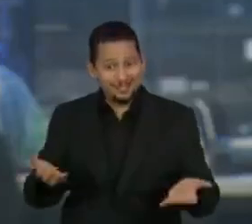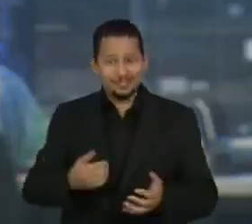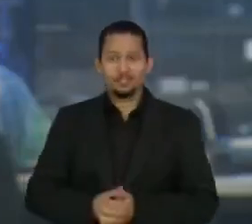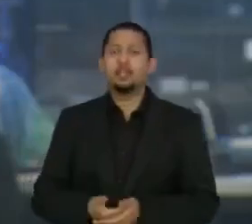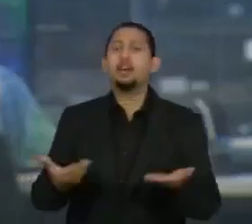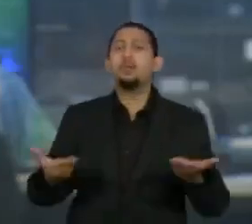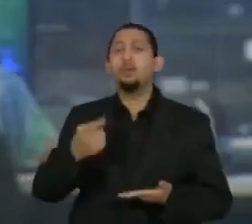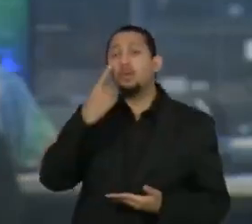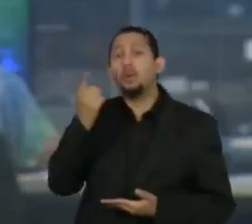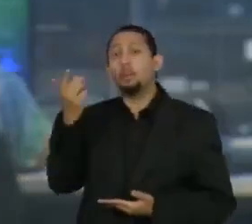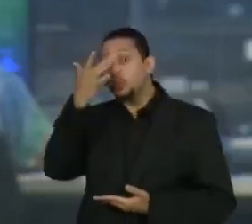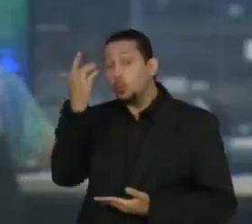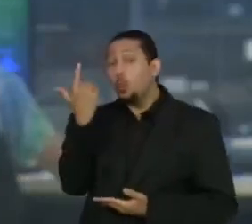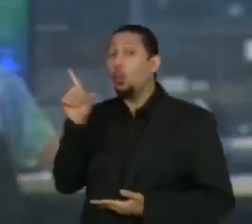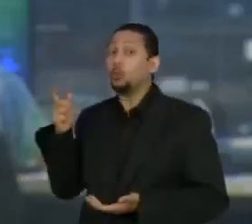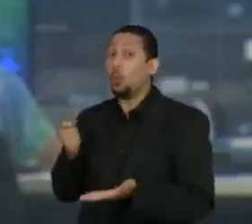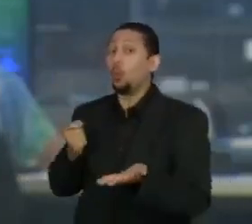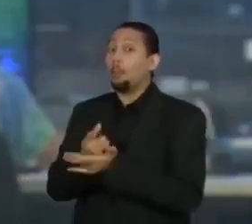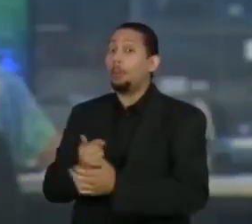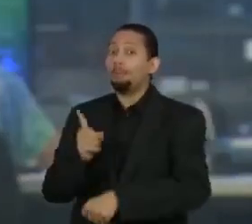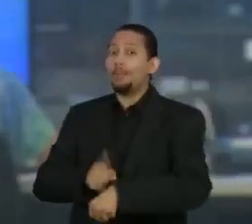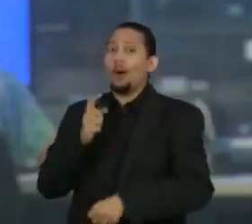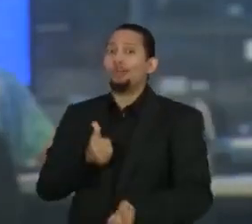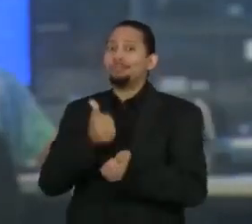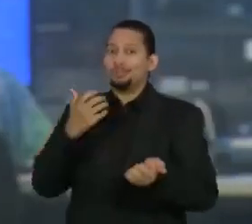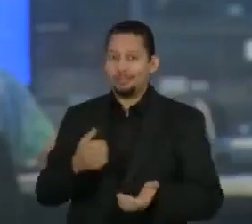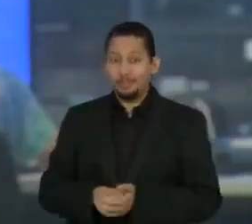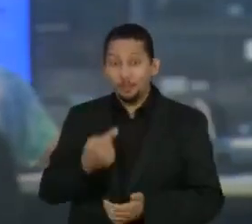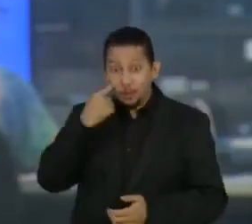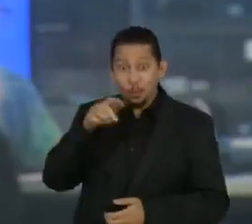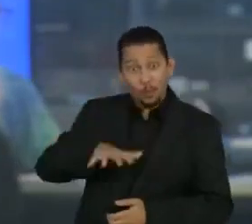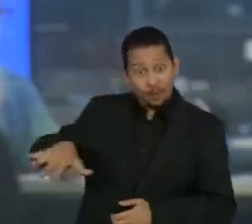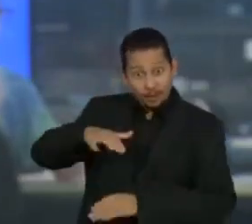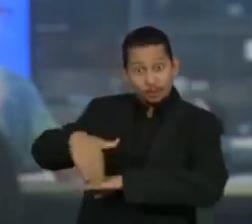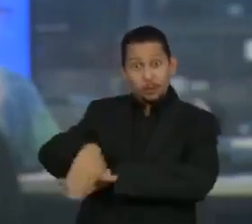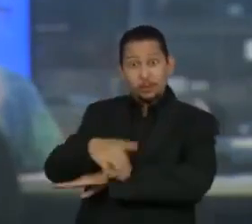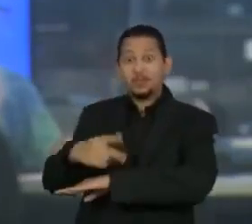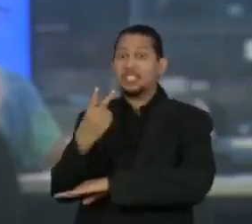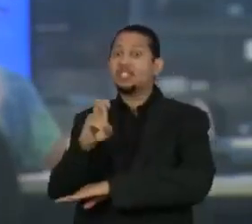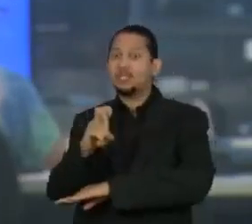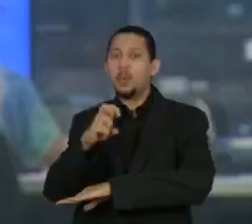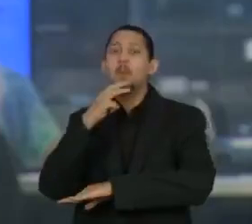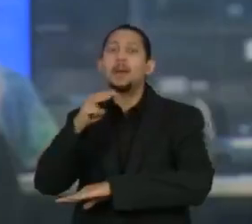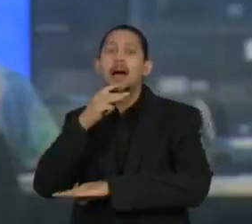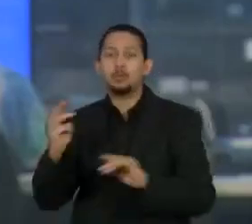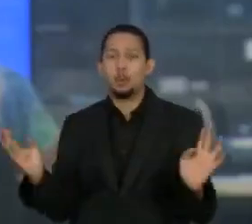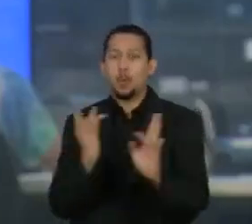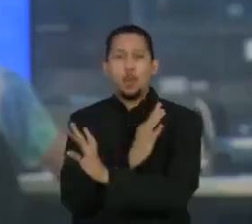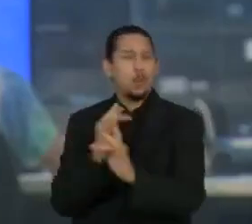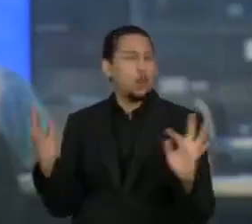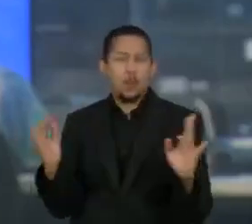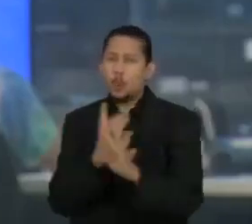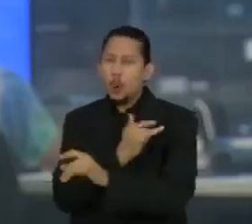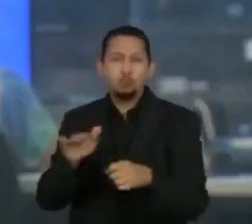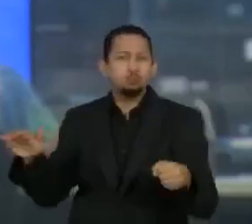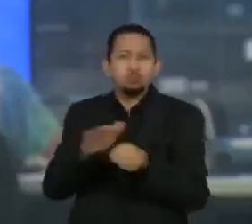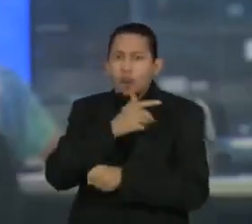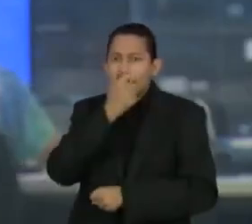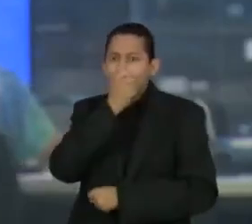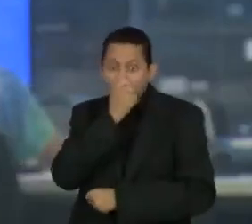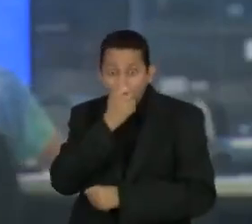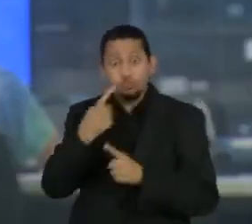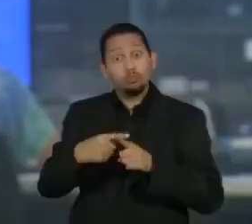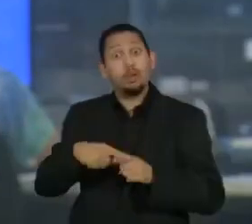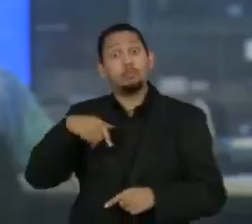Agora vamos ver outros compradores de última hora também. Vamos lá para a região da 25 de março, também muito movimentada, o maior centro de